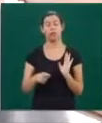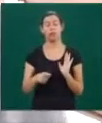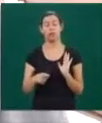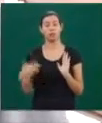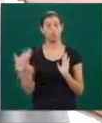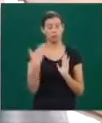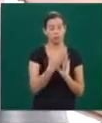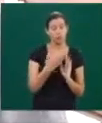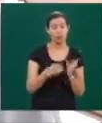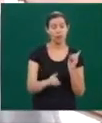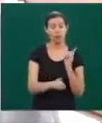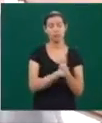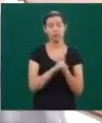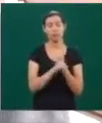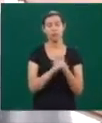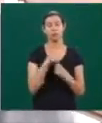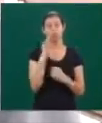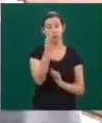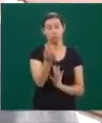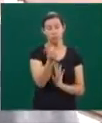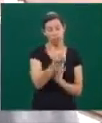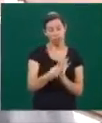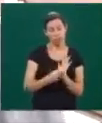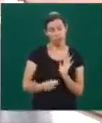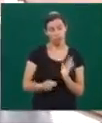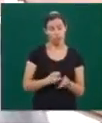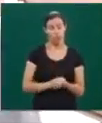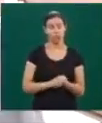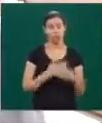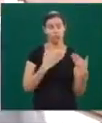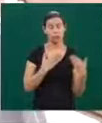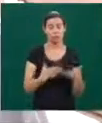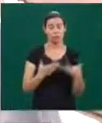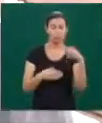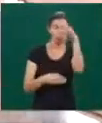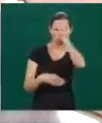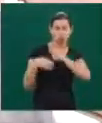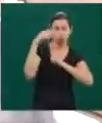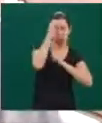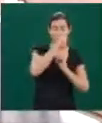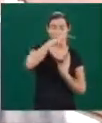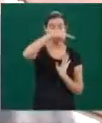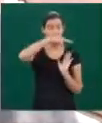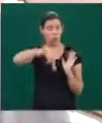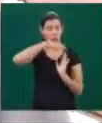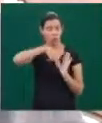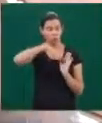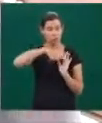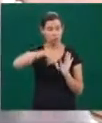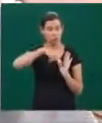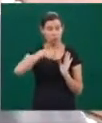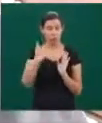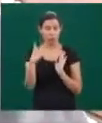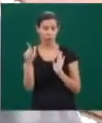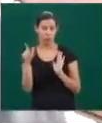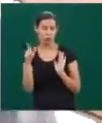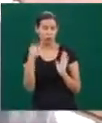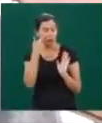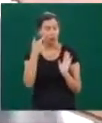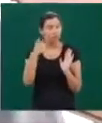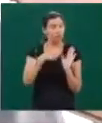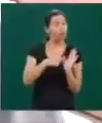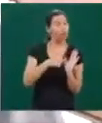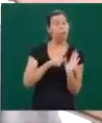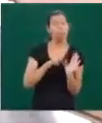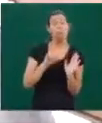futuros escritores, né, se colocam para estar aqui, né, lendo os textos dos colegas, apontando, né. Então,